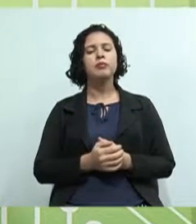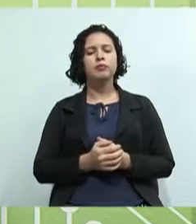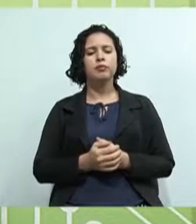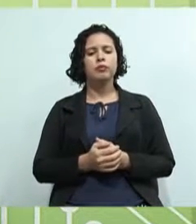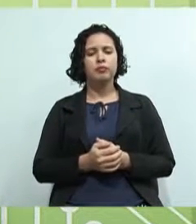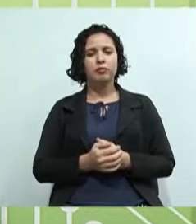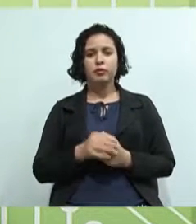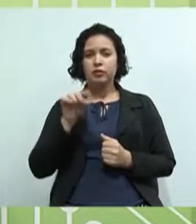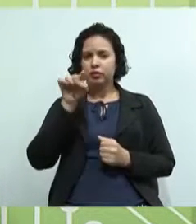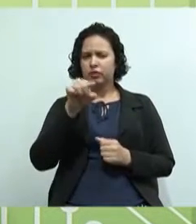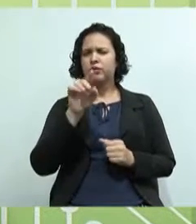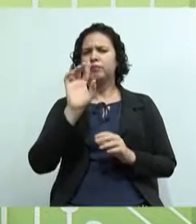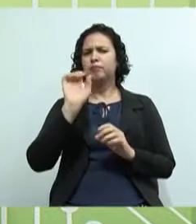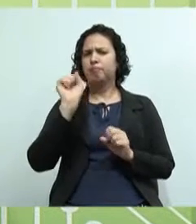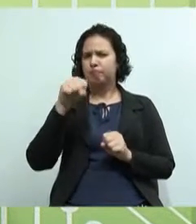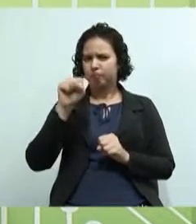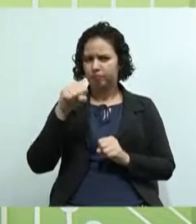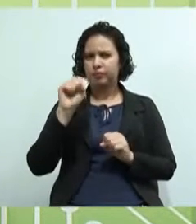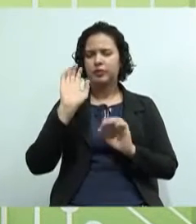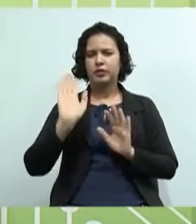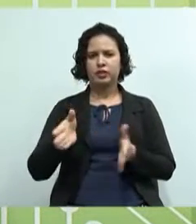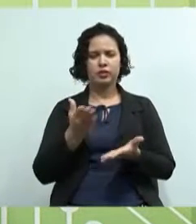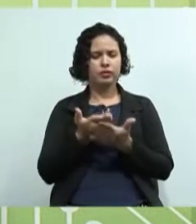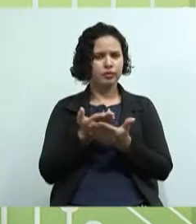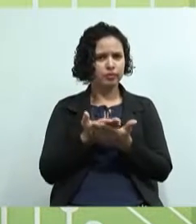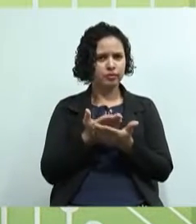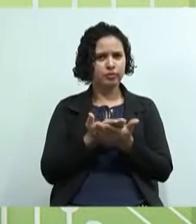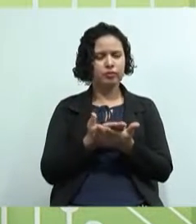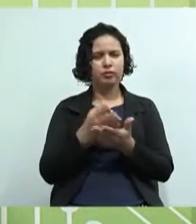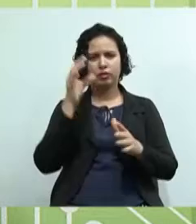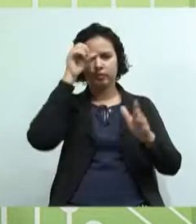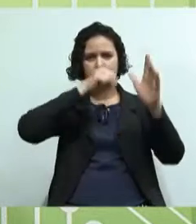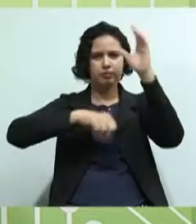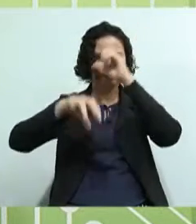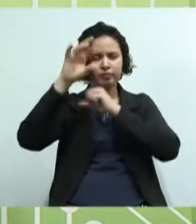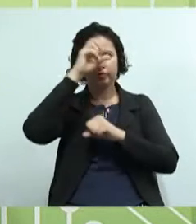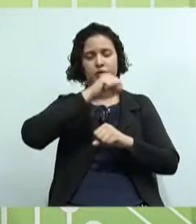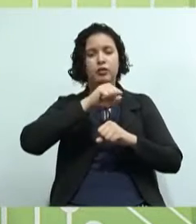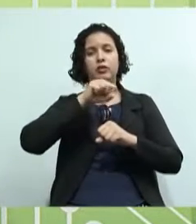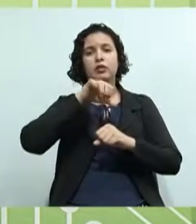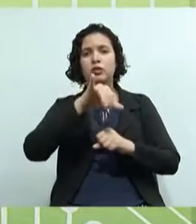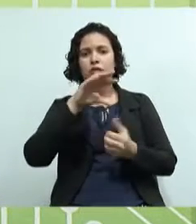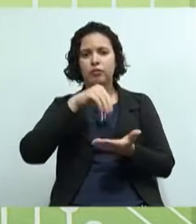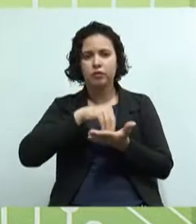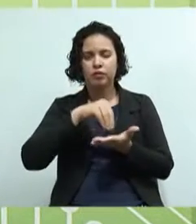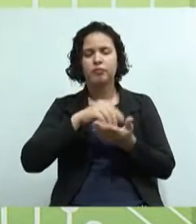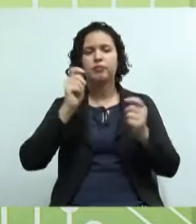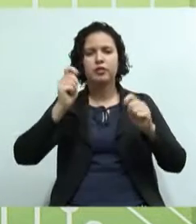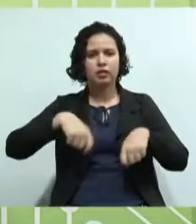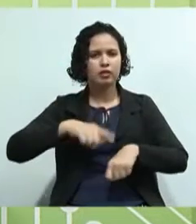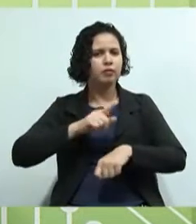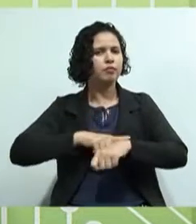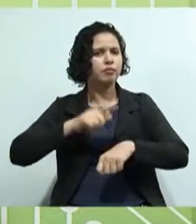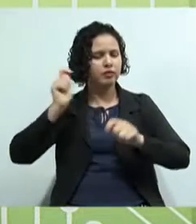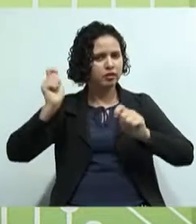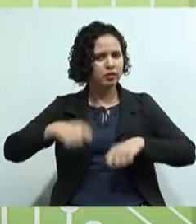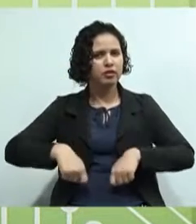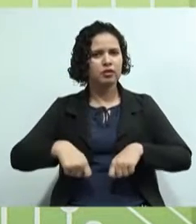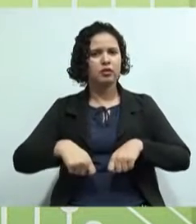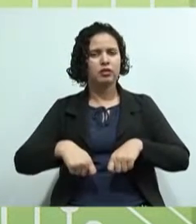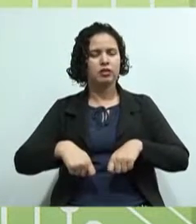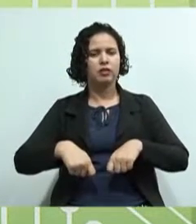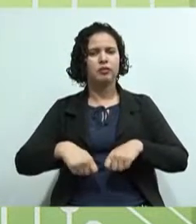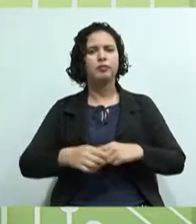coisa. Você com certeza estudou, você com certeza aprendeu, mas se não aprendeu ainda dá tempo. Não deixe que o